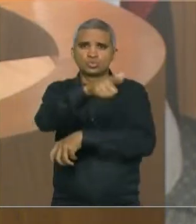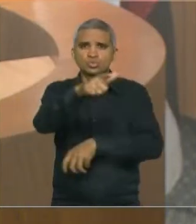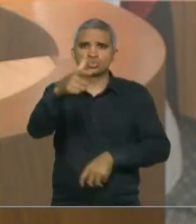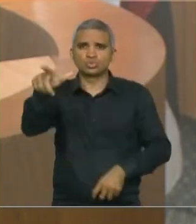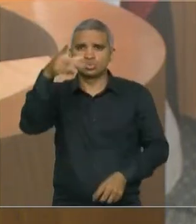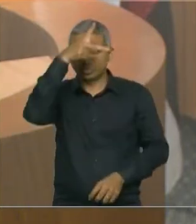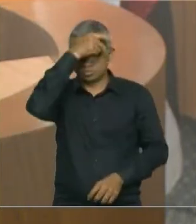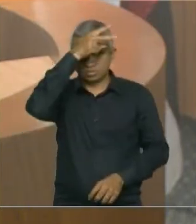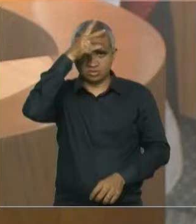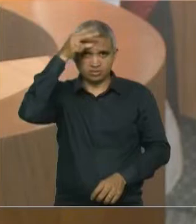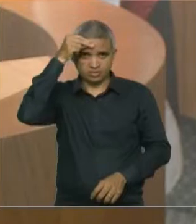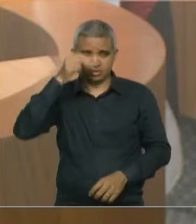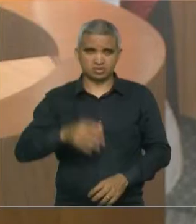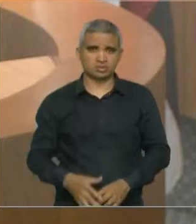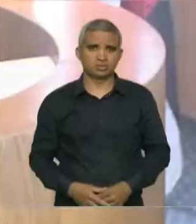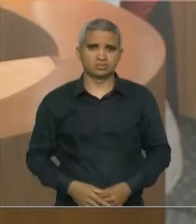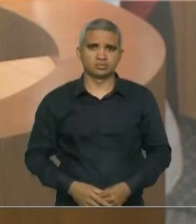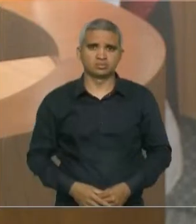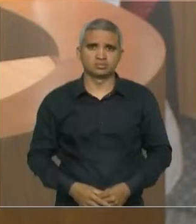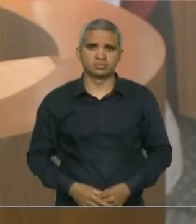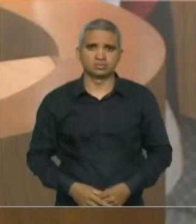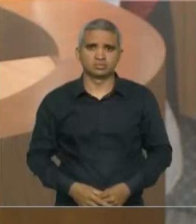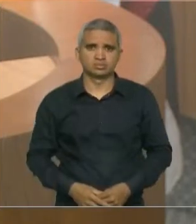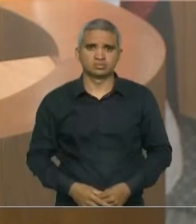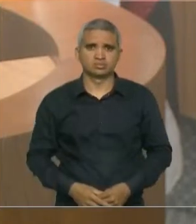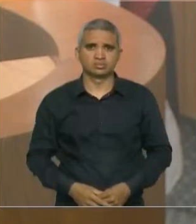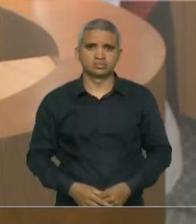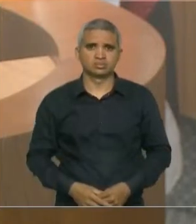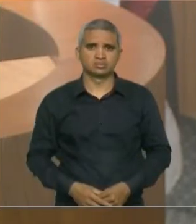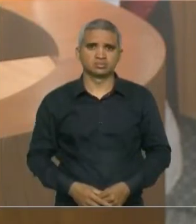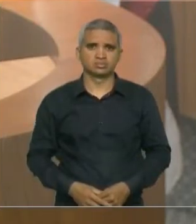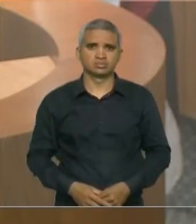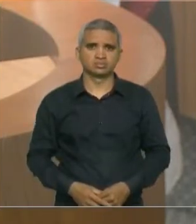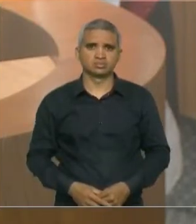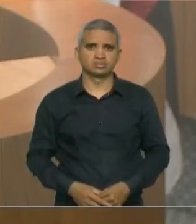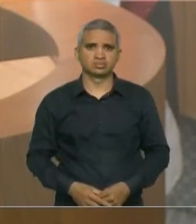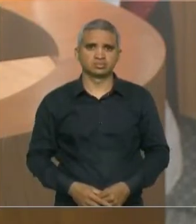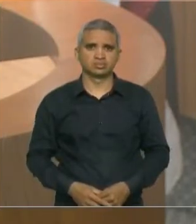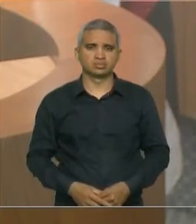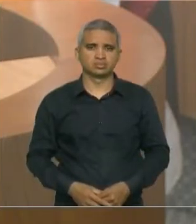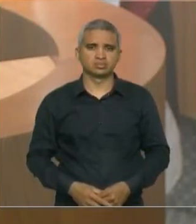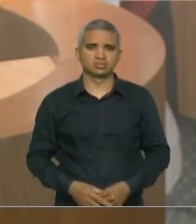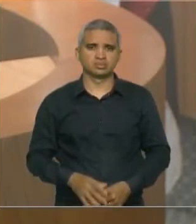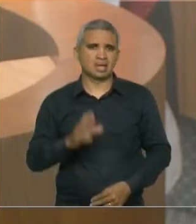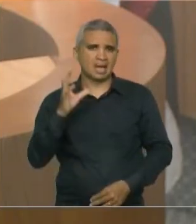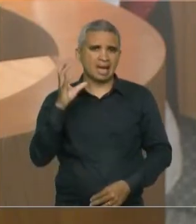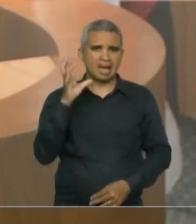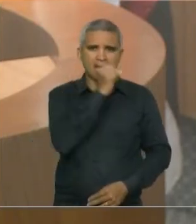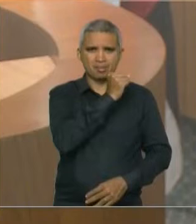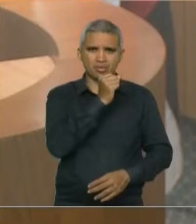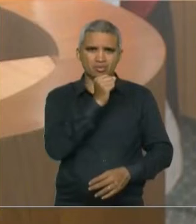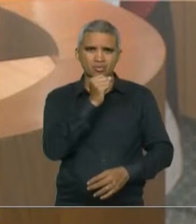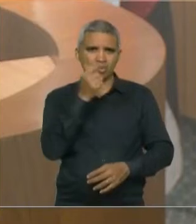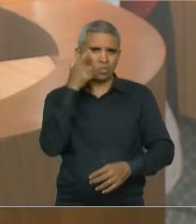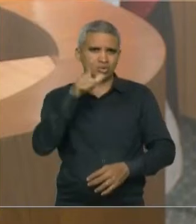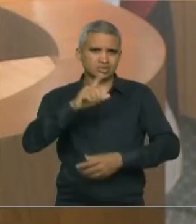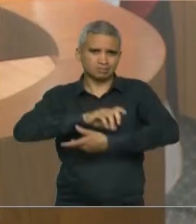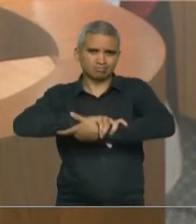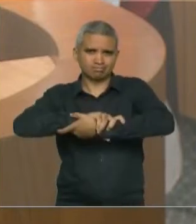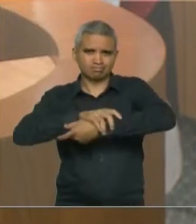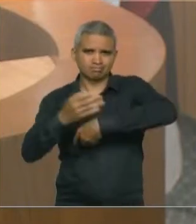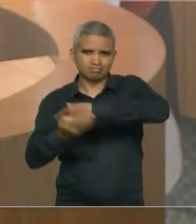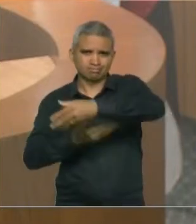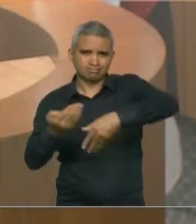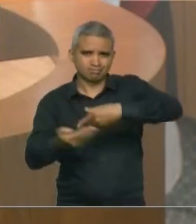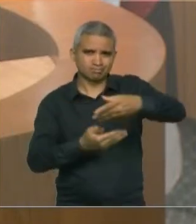é em tempo pequeno, é a médio e longo prazo, como foi muito bem